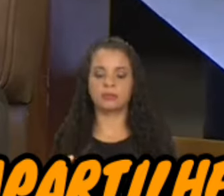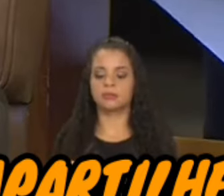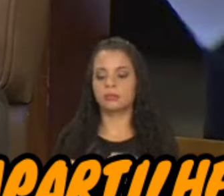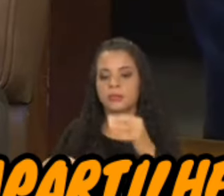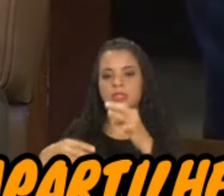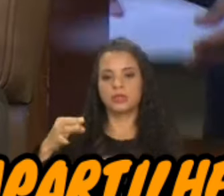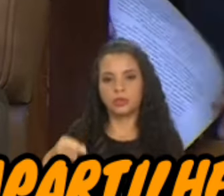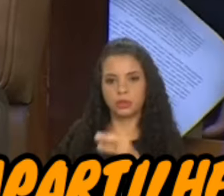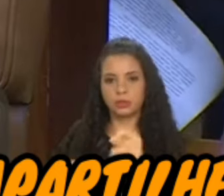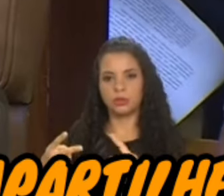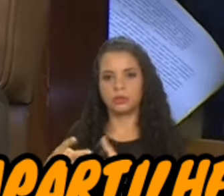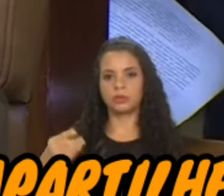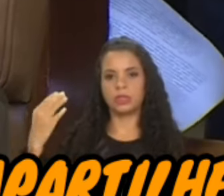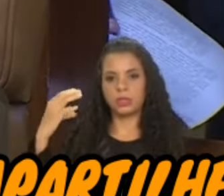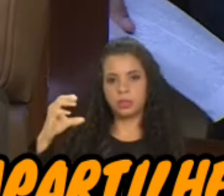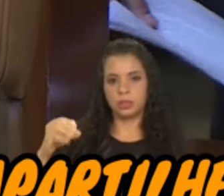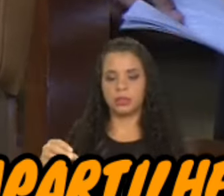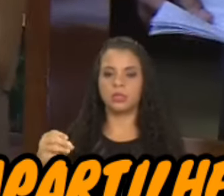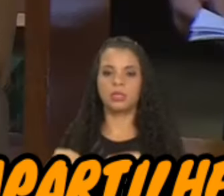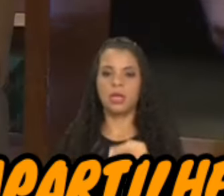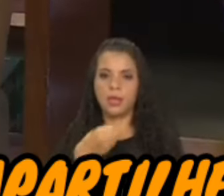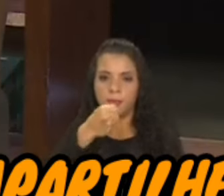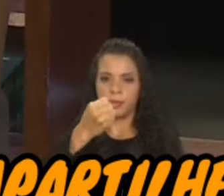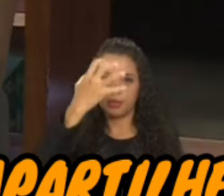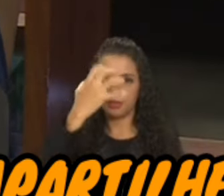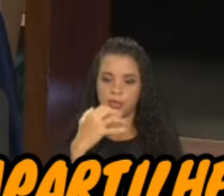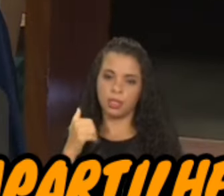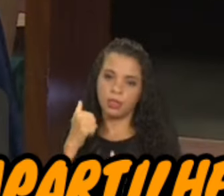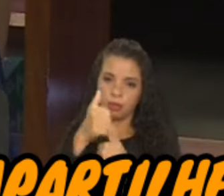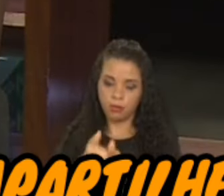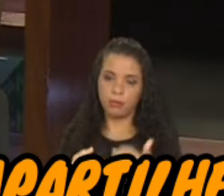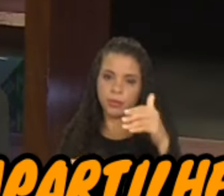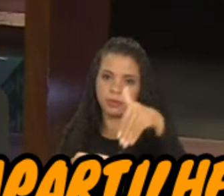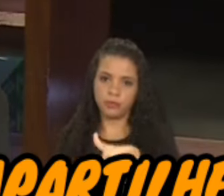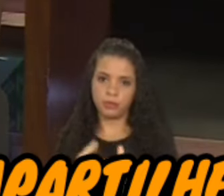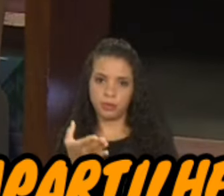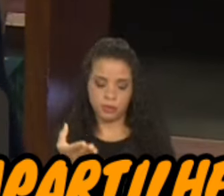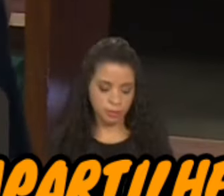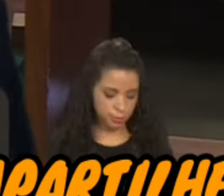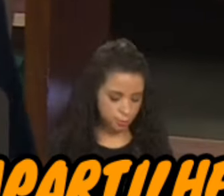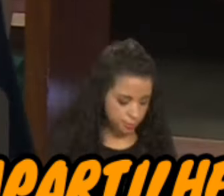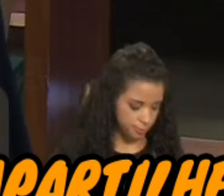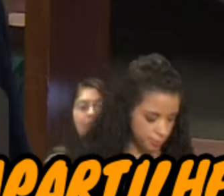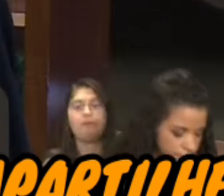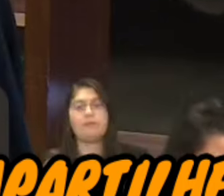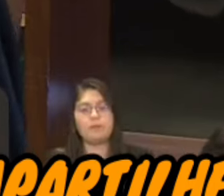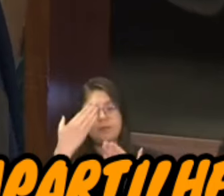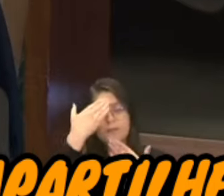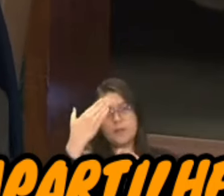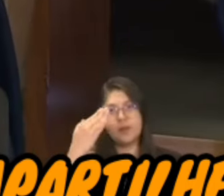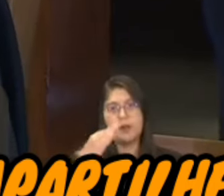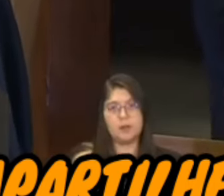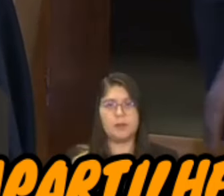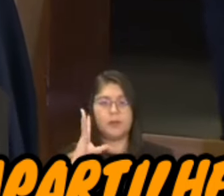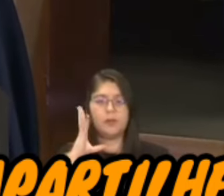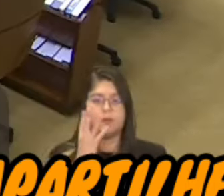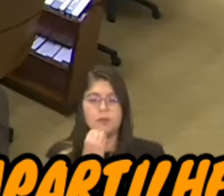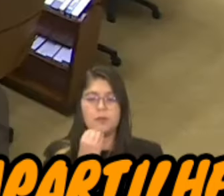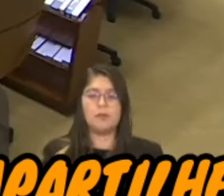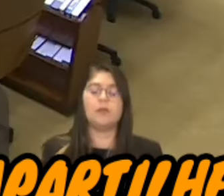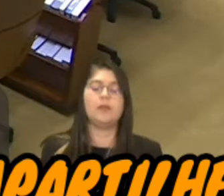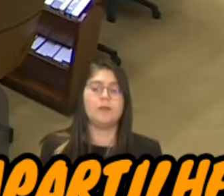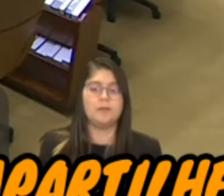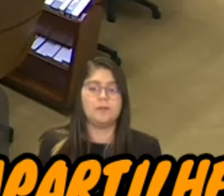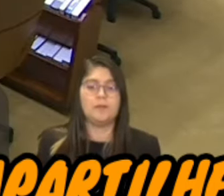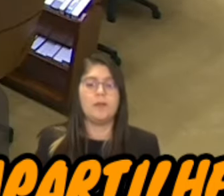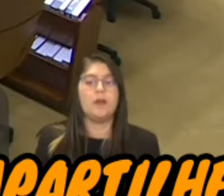inimigo é meio que meus amigos, né, não? Ideia cheque. Tamo junto, até a próxima. Sim, outra fita, quase que eu esqueci de dizer. Eu tava olhando aqui